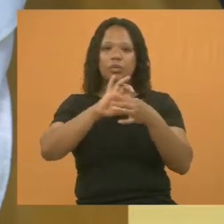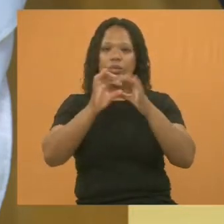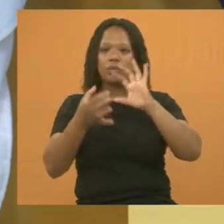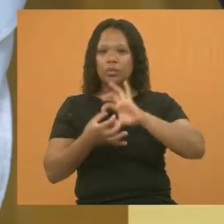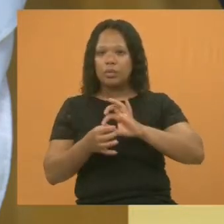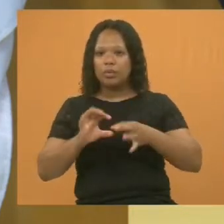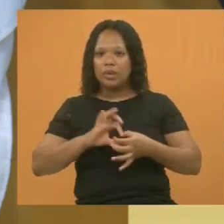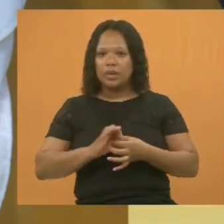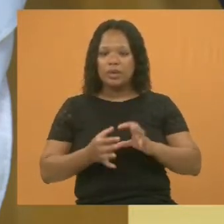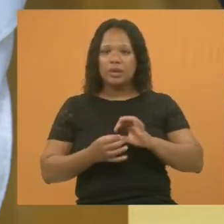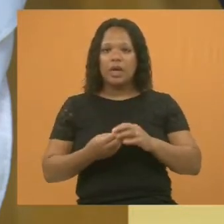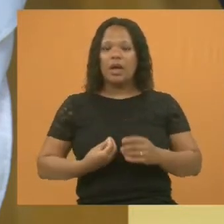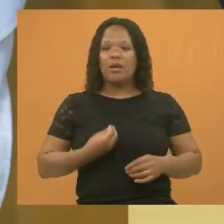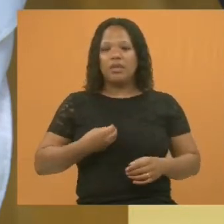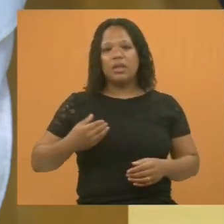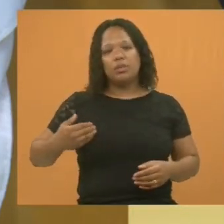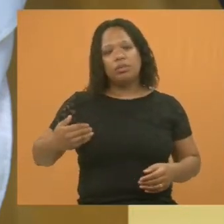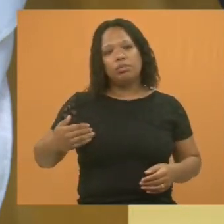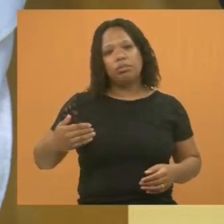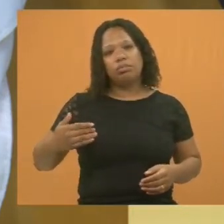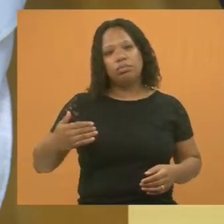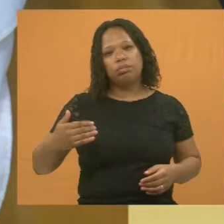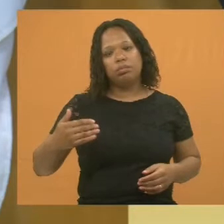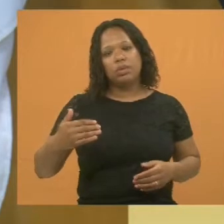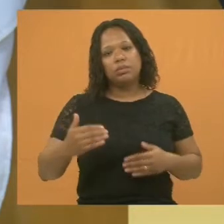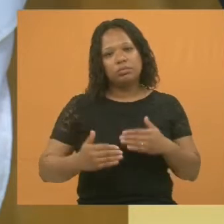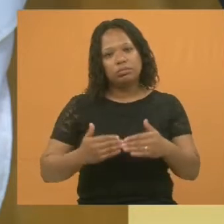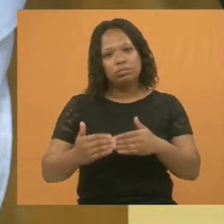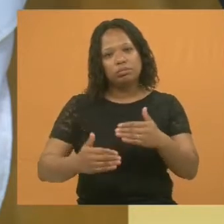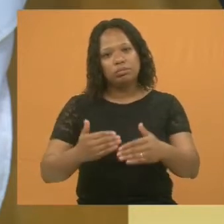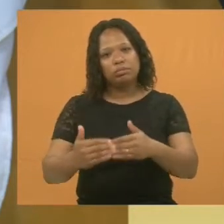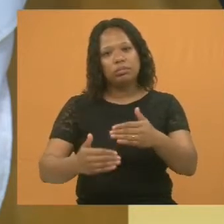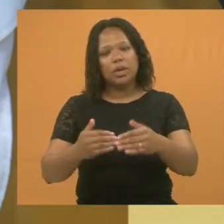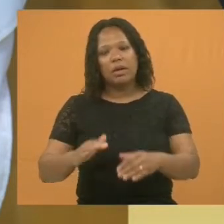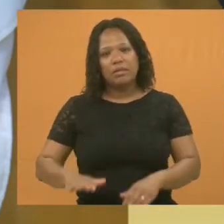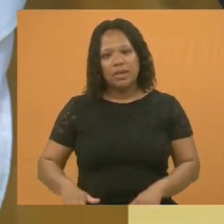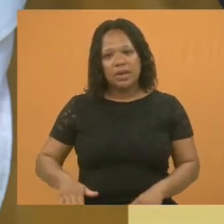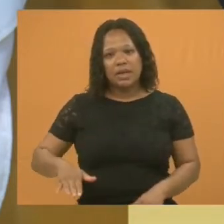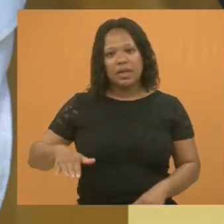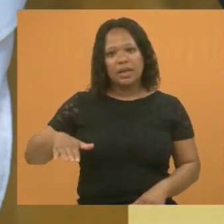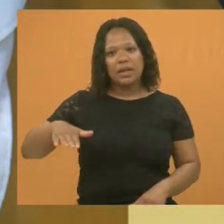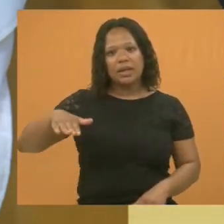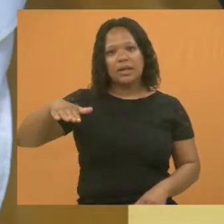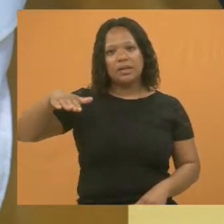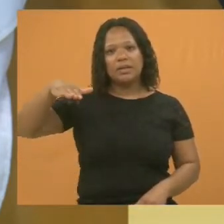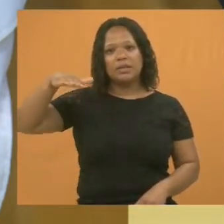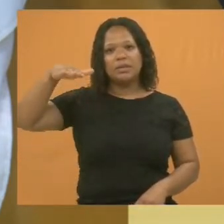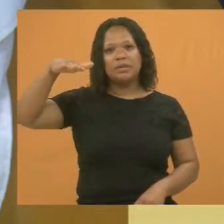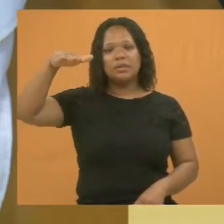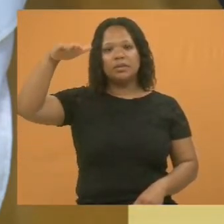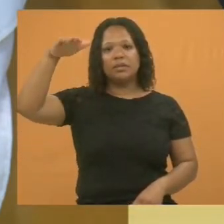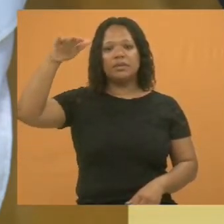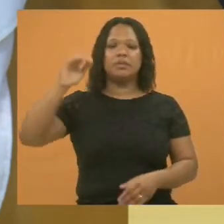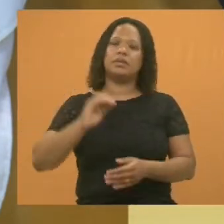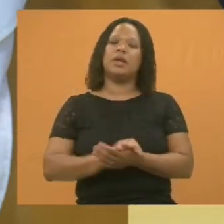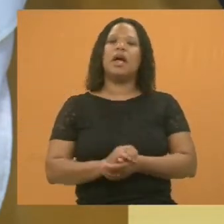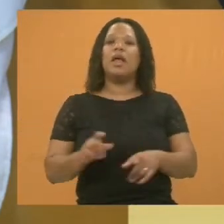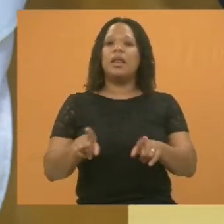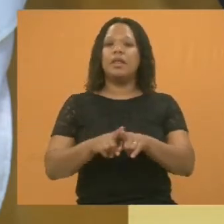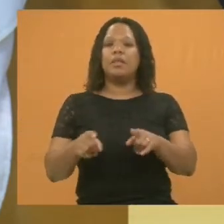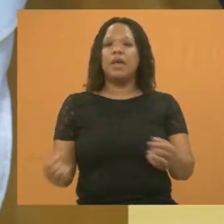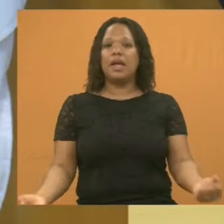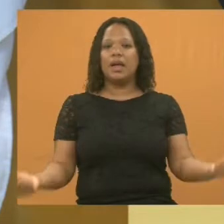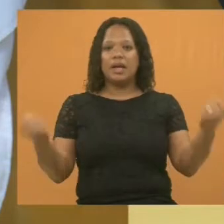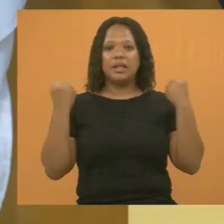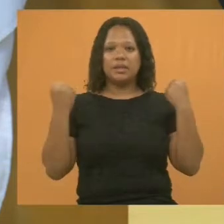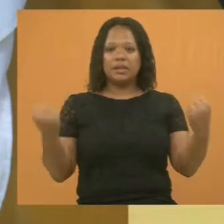e que, ao longo da vida, vão se desenvolvendo através do crescimento biológico e através de prática e exercício que a